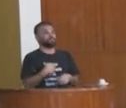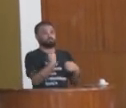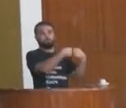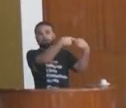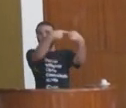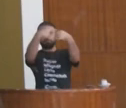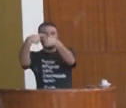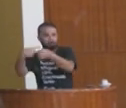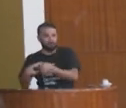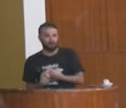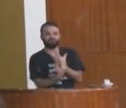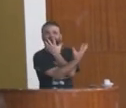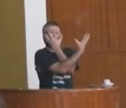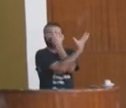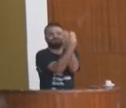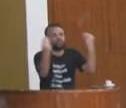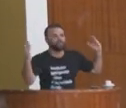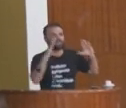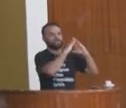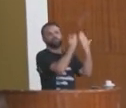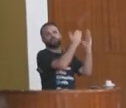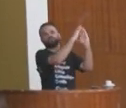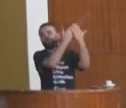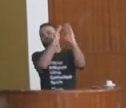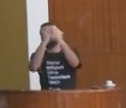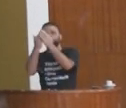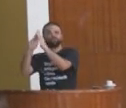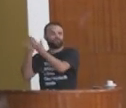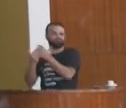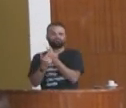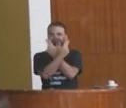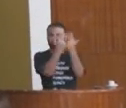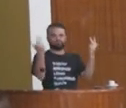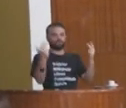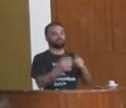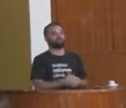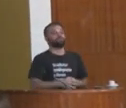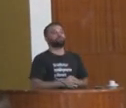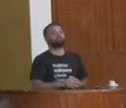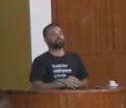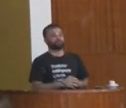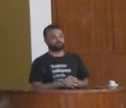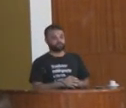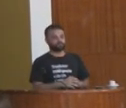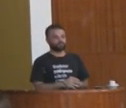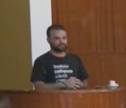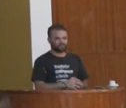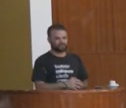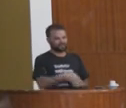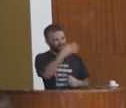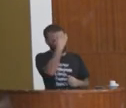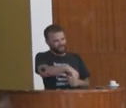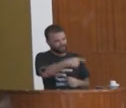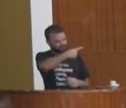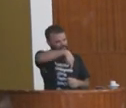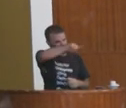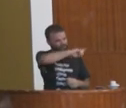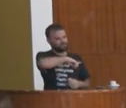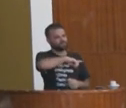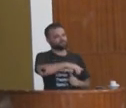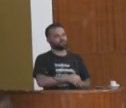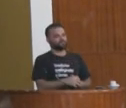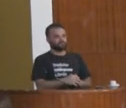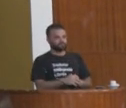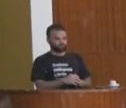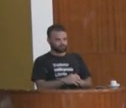e posso garantir a vocês com, claro, enormes processos, tudo com enormes vultos